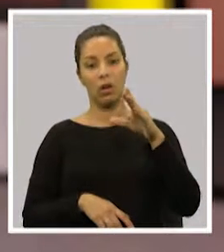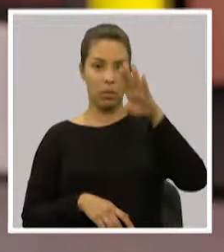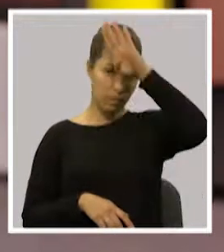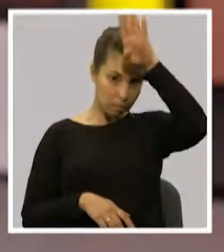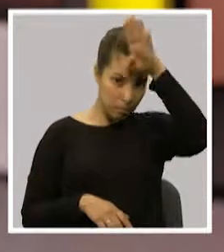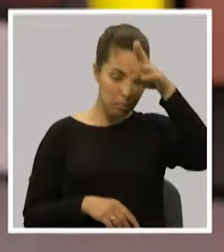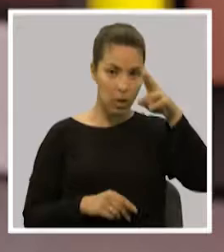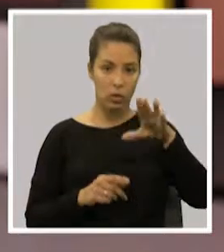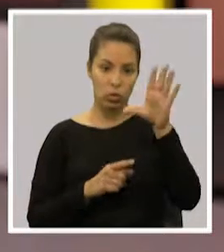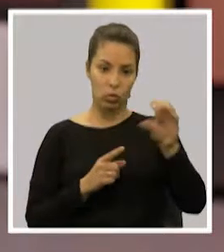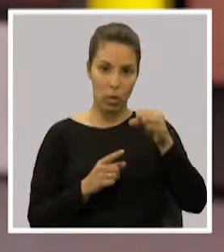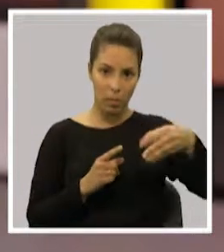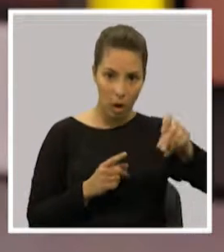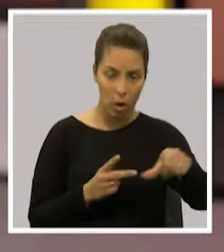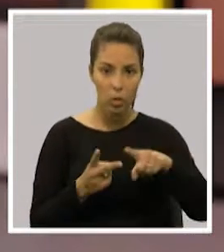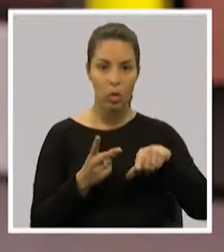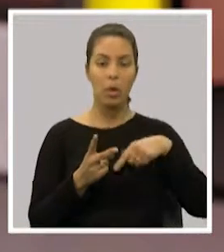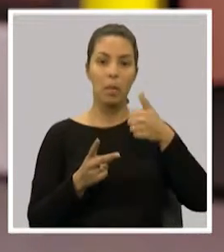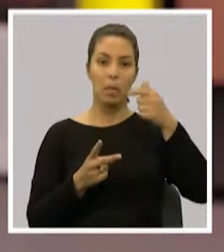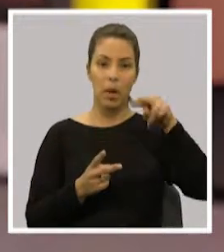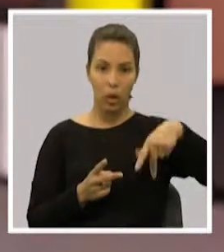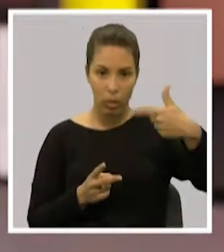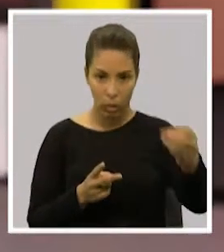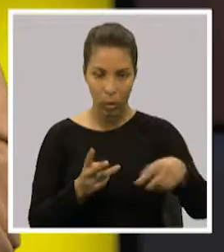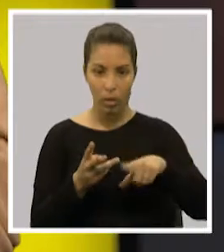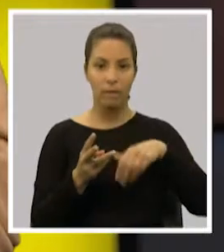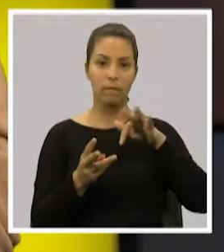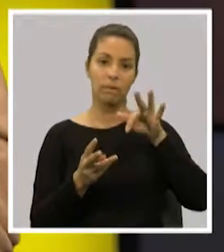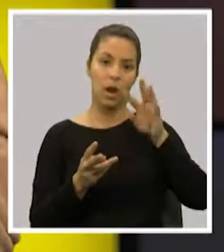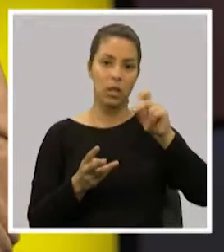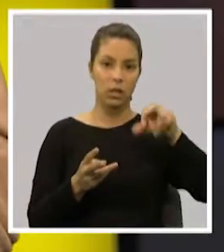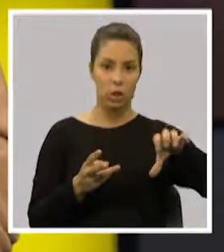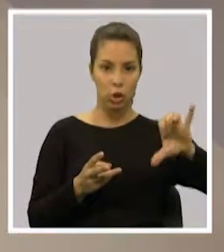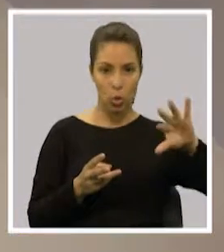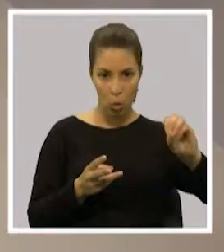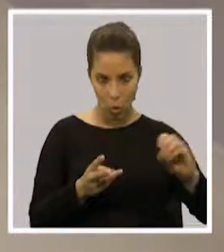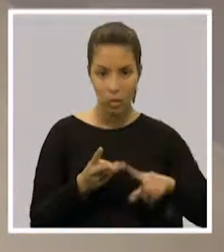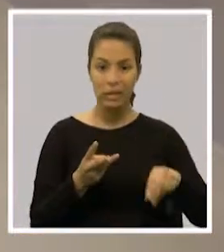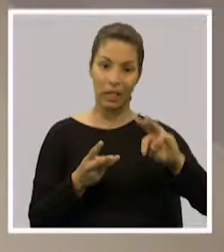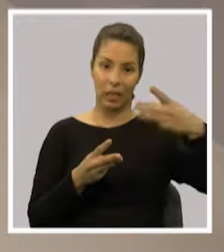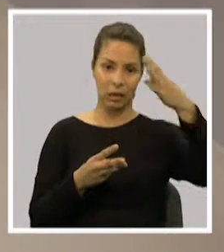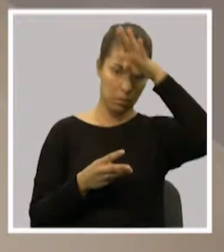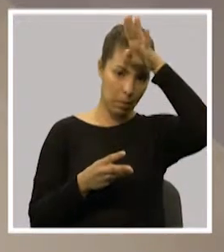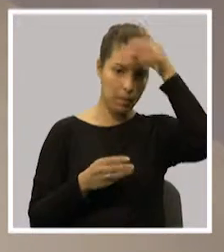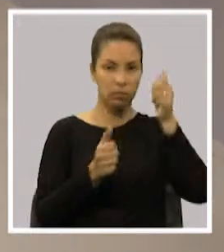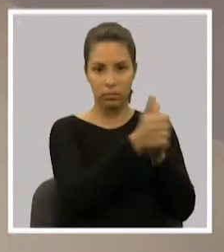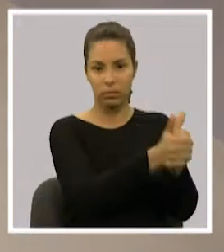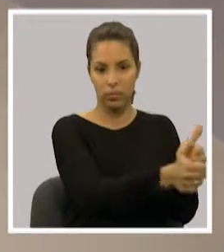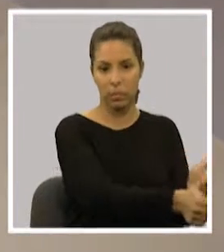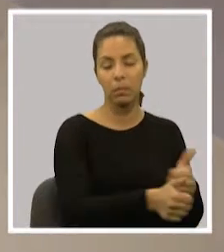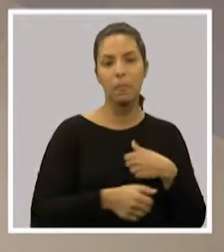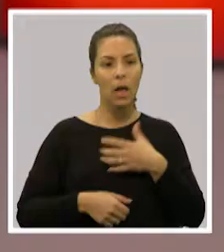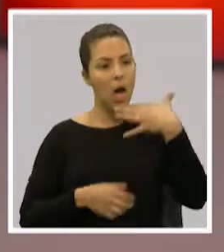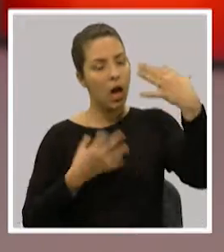II, Bento XVI e Francisco. Olá, Aura. Olá, obrigada por ter aceitado o nosso convite. Como é que um jornalista consegue